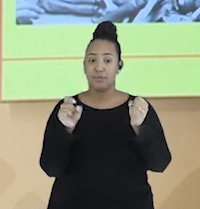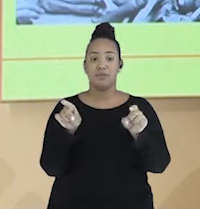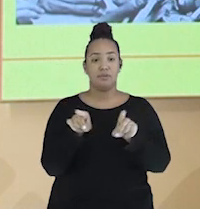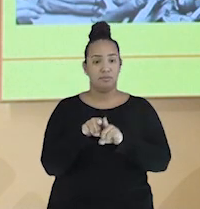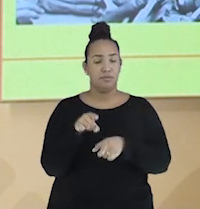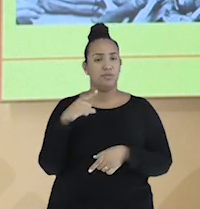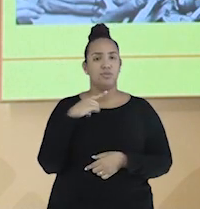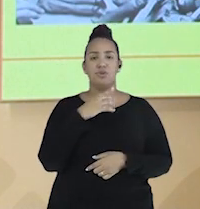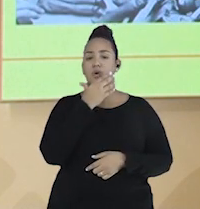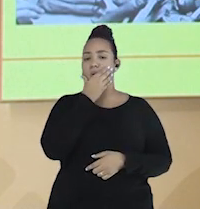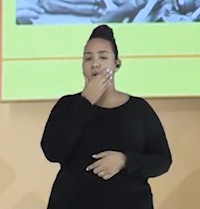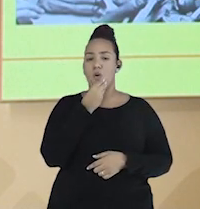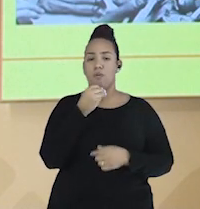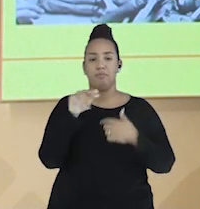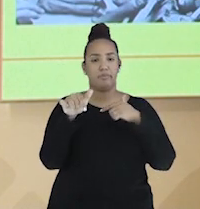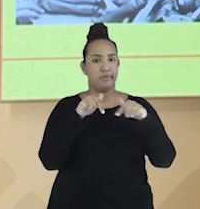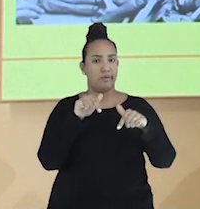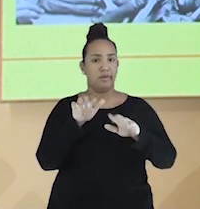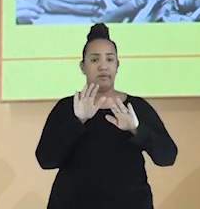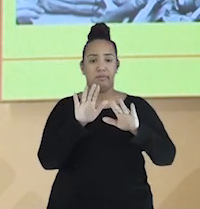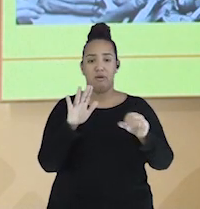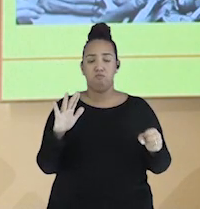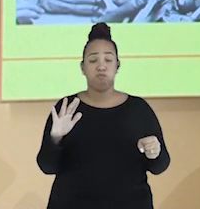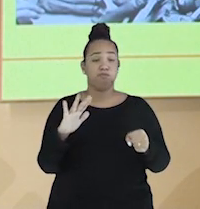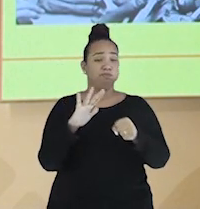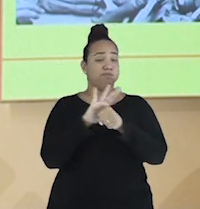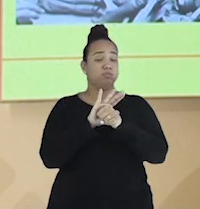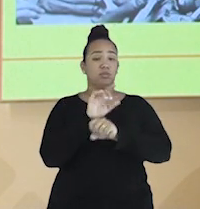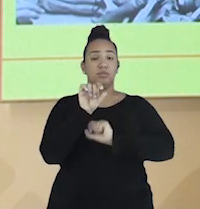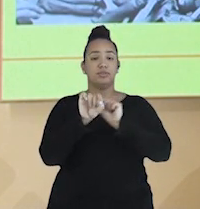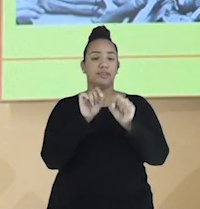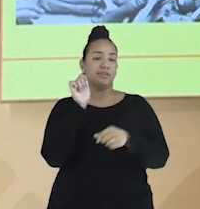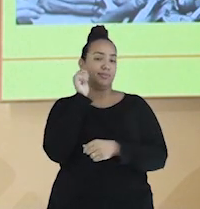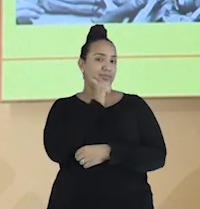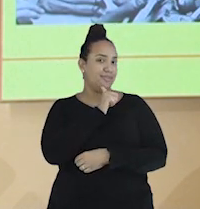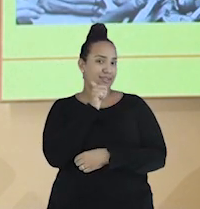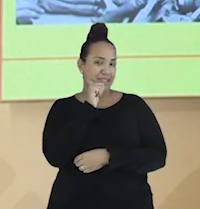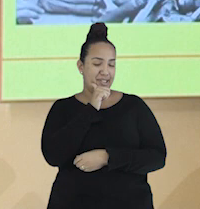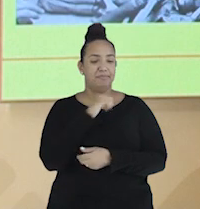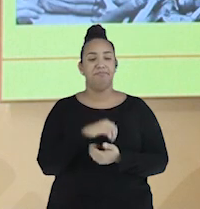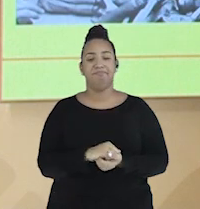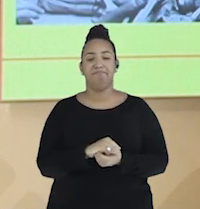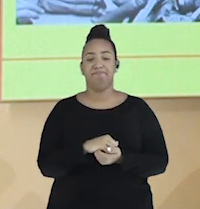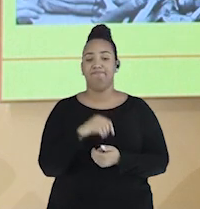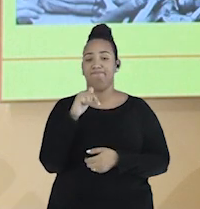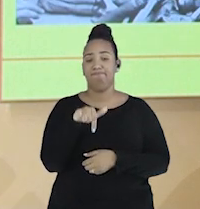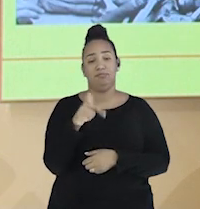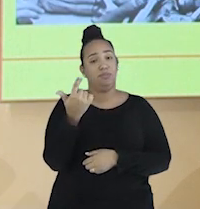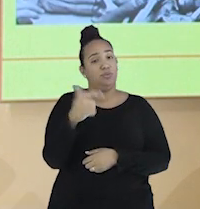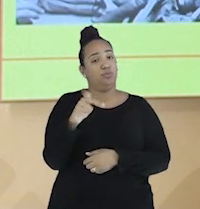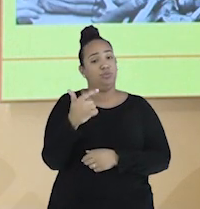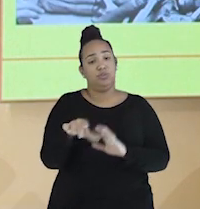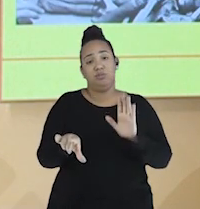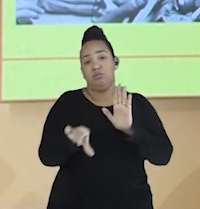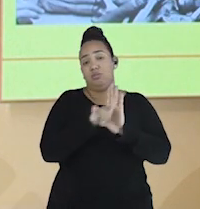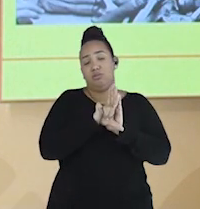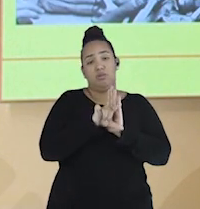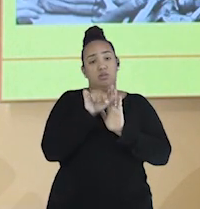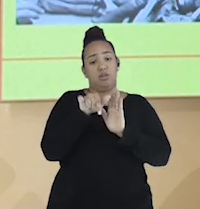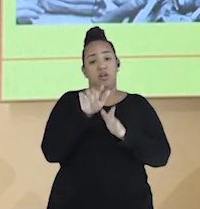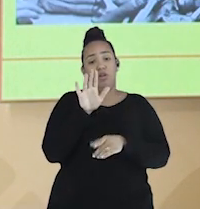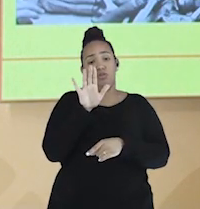homens trabalhando, mas ficaram lotadas de mulheres. Ainda não existia nenhum tipo de lei